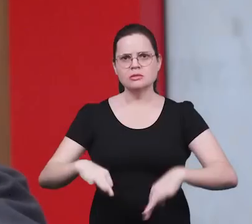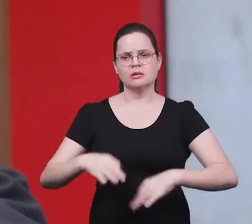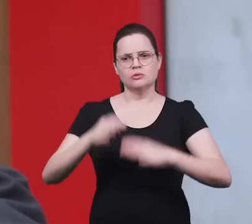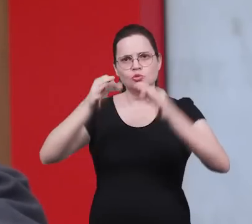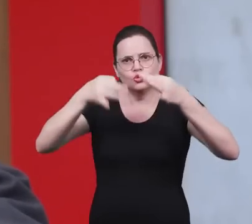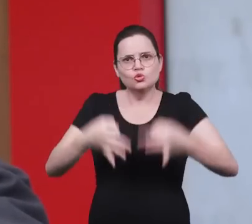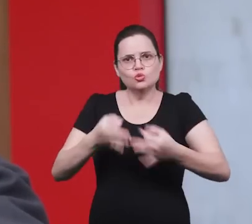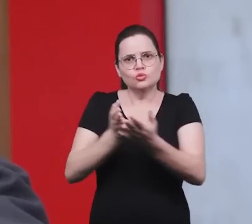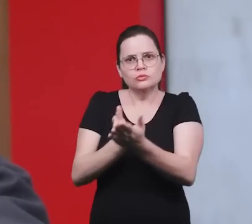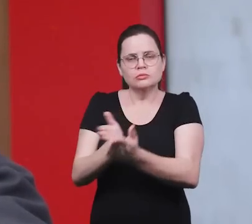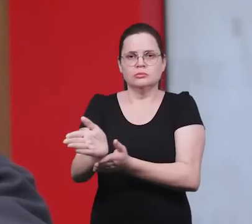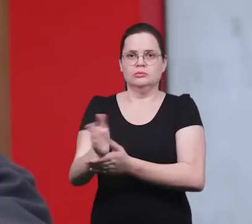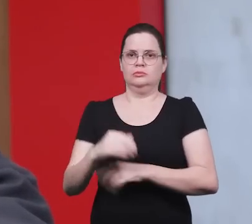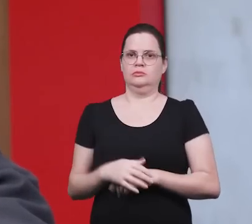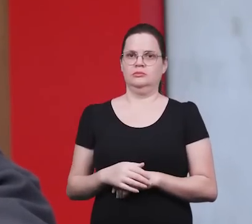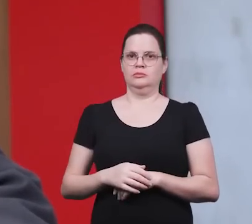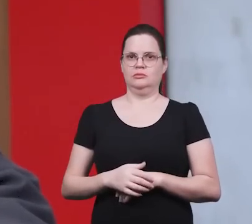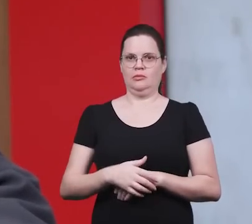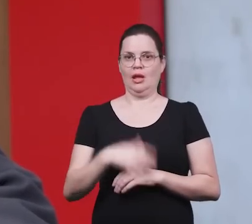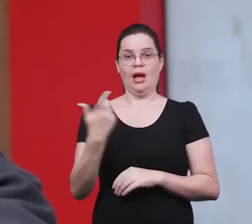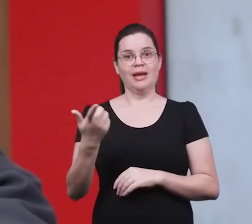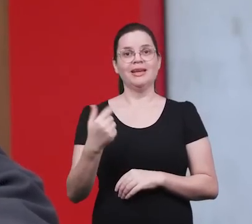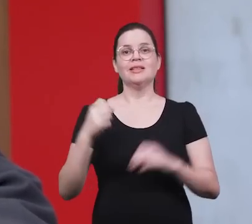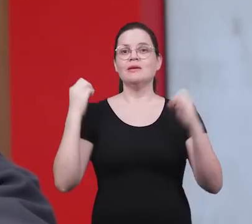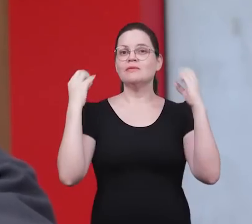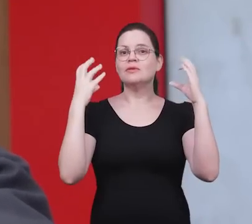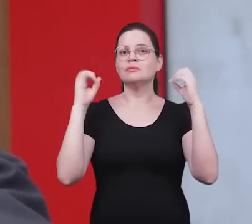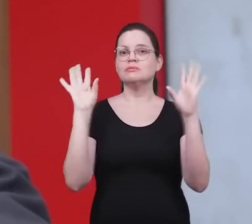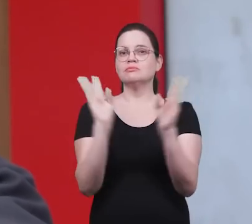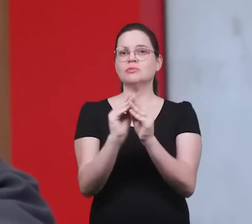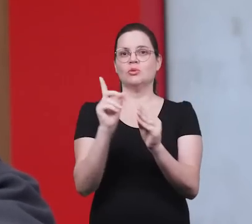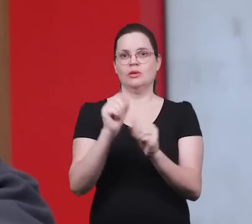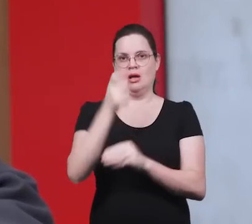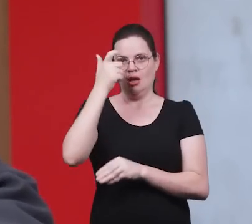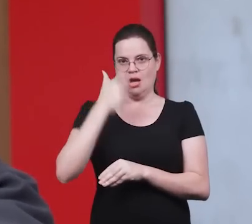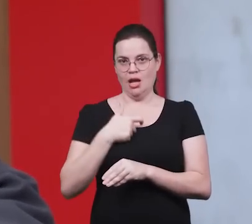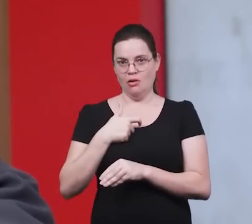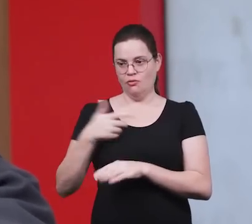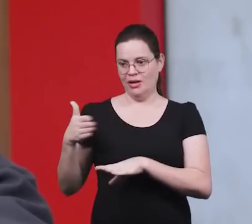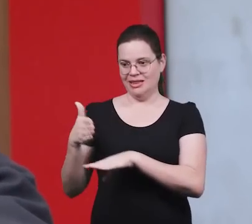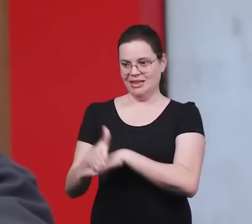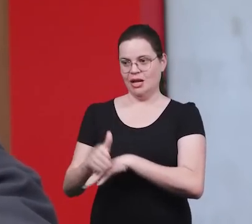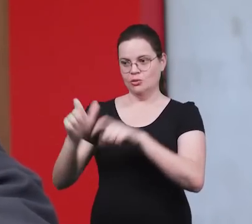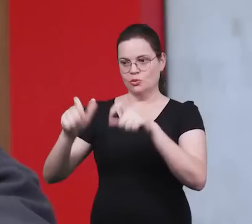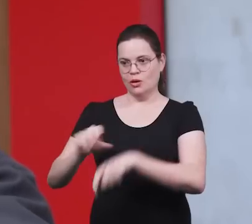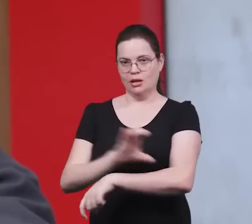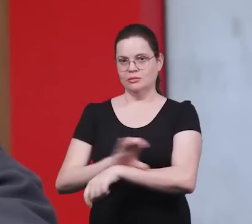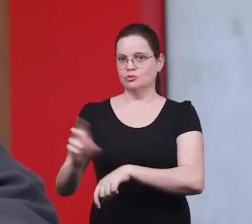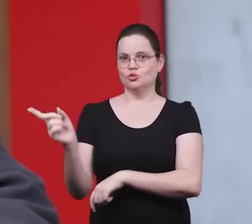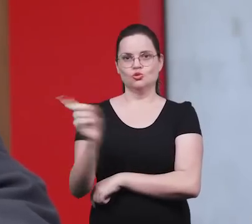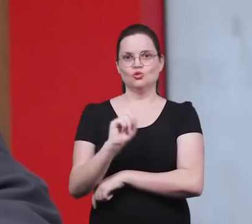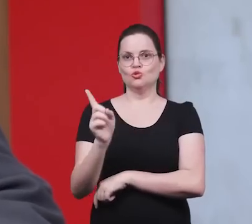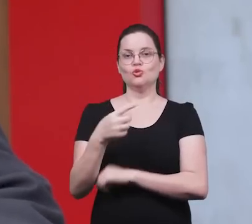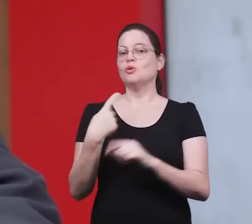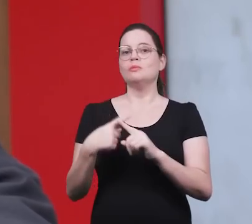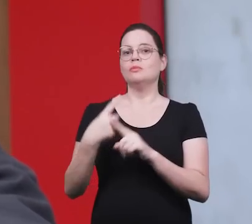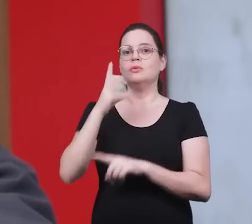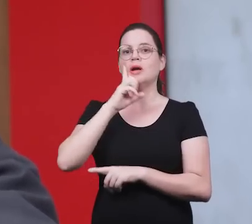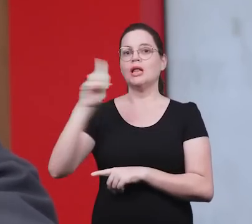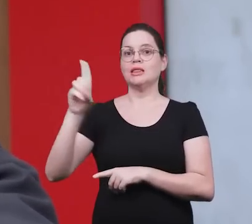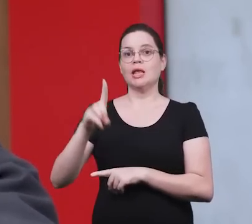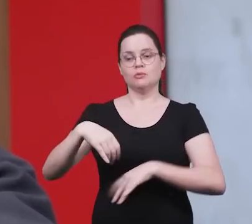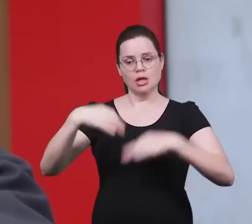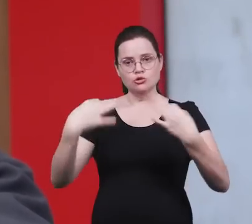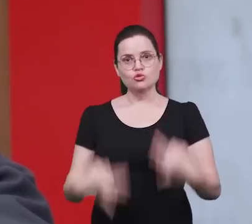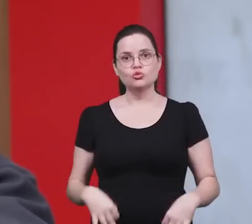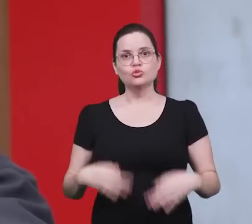está dizendo, meu irmão? Eu não vou entrar na terra prometida porque Deus é justo. Amém. Eu não vou entrar na terra prometida porque